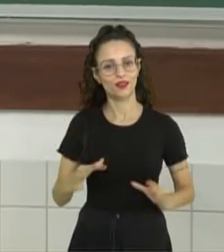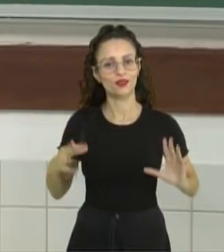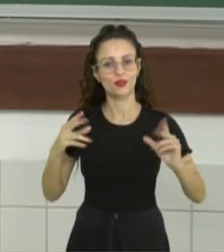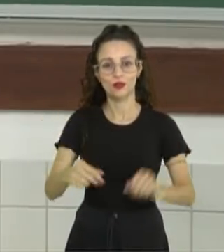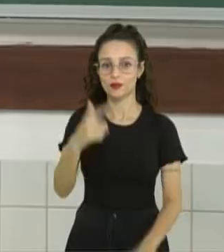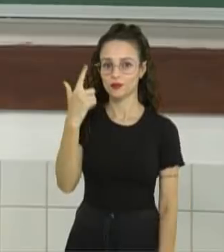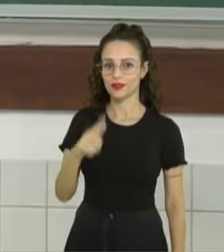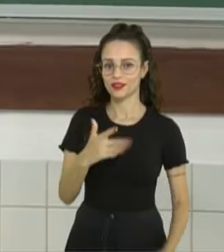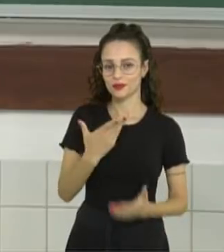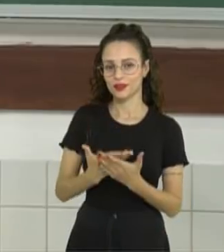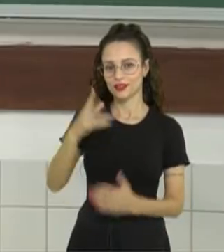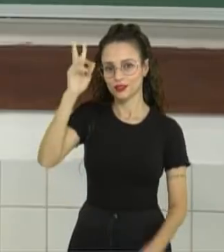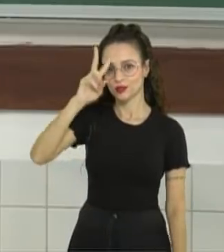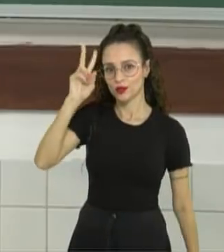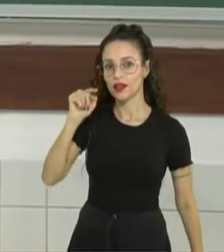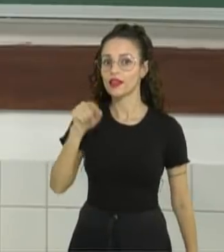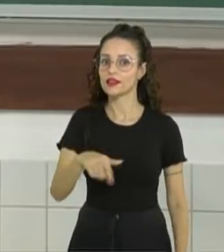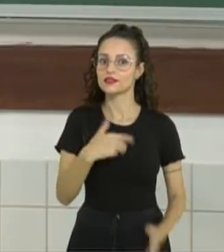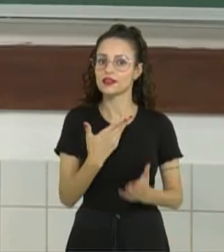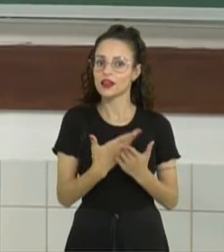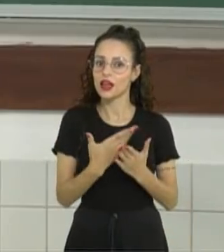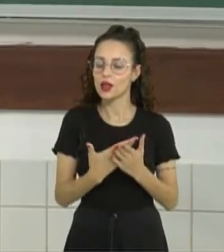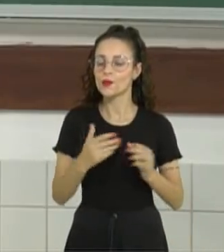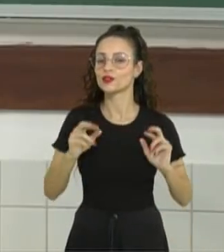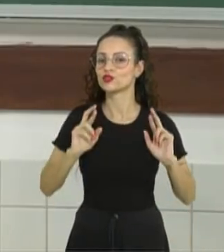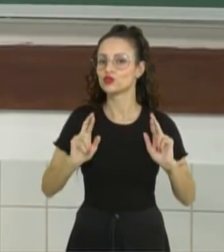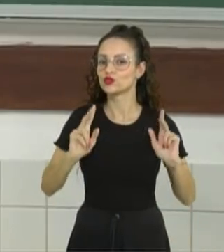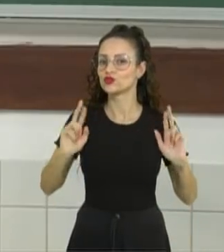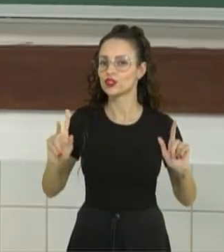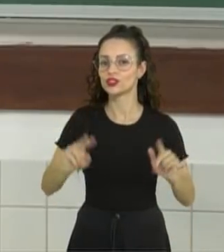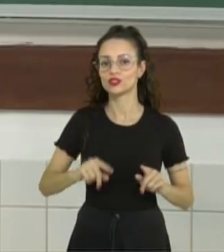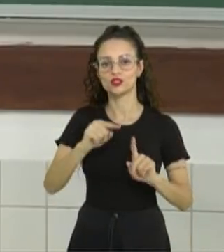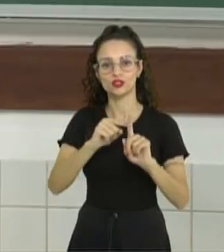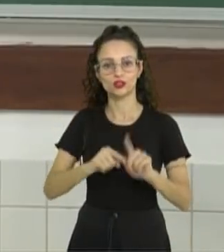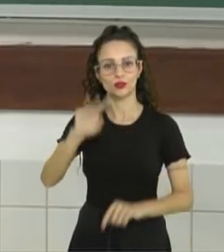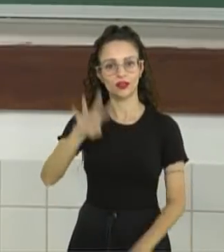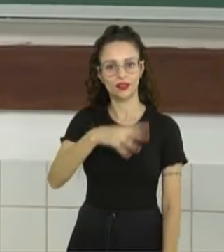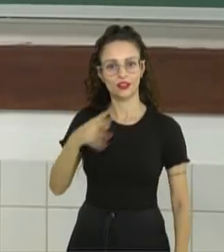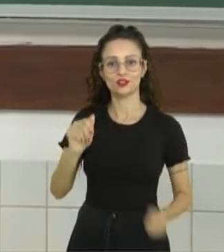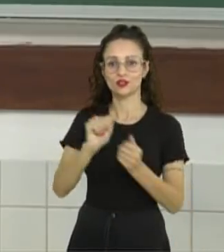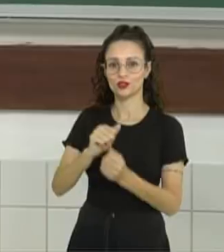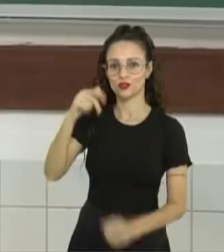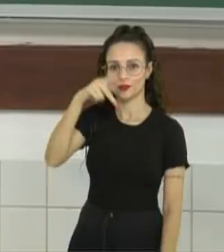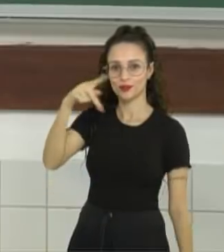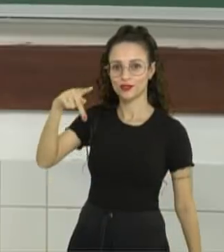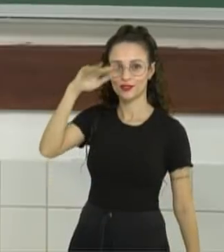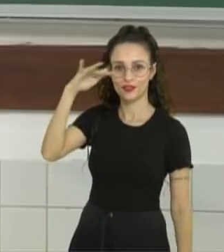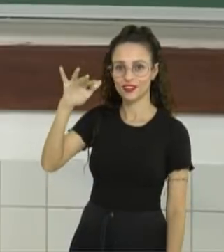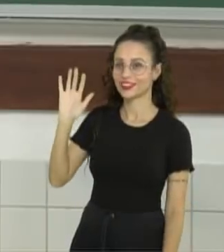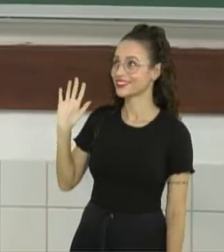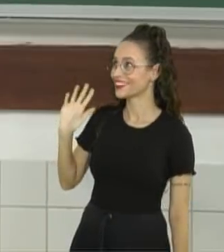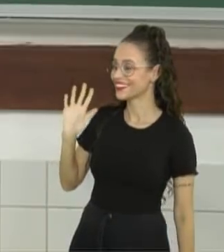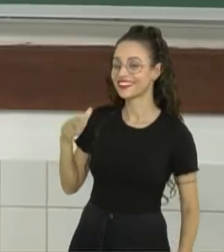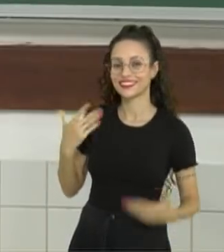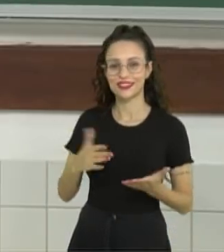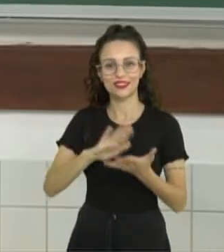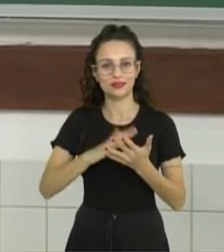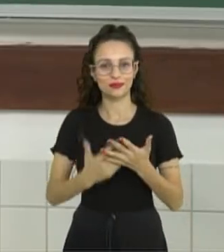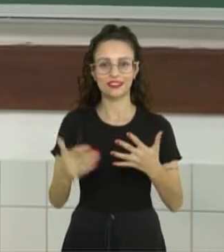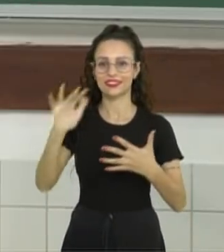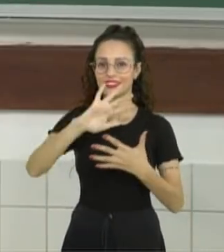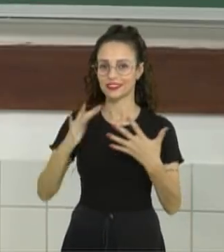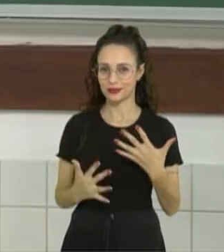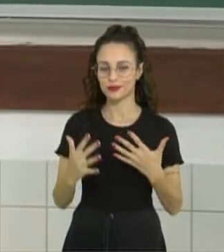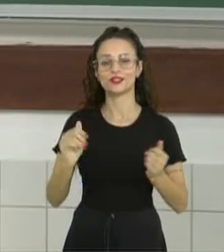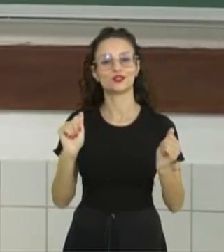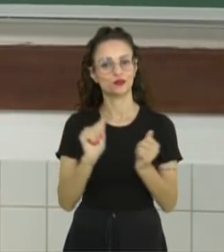História. Nessa aula vamos trabalhar os diferentes formas de calendário. Junto comigo, professora Viviana, fazendo a interpretação de